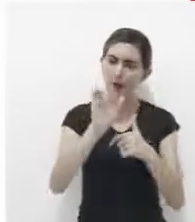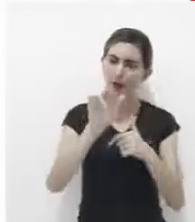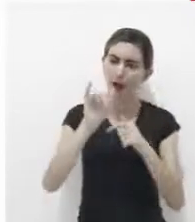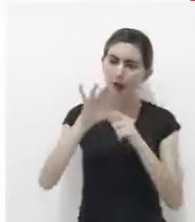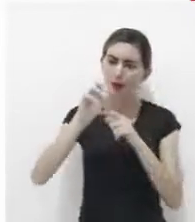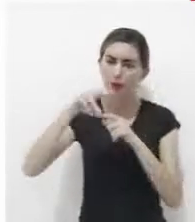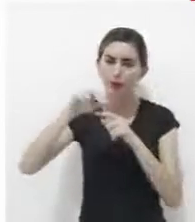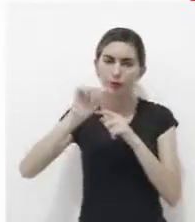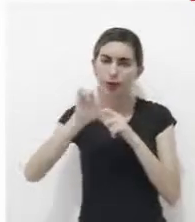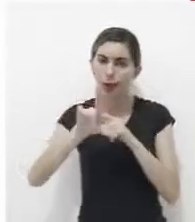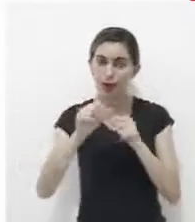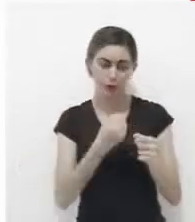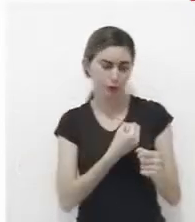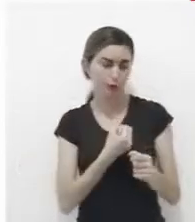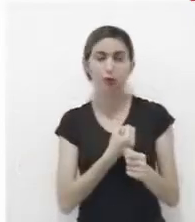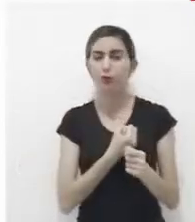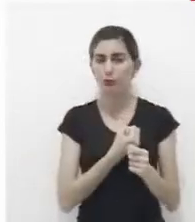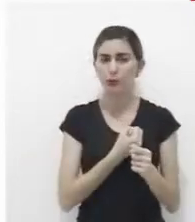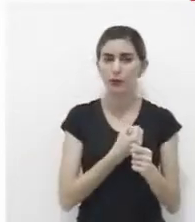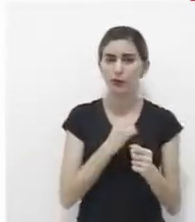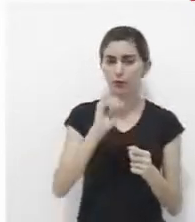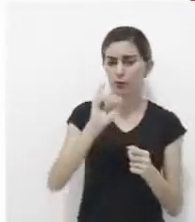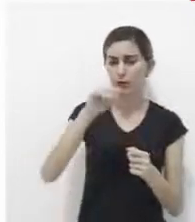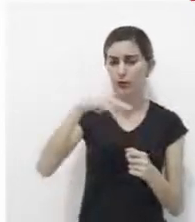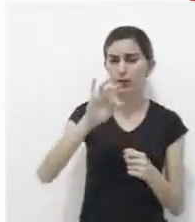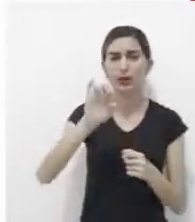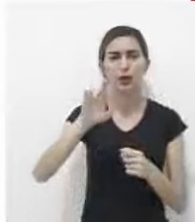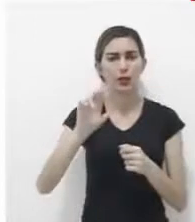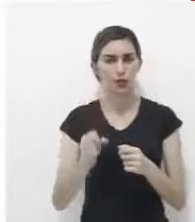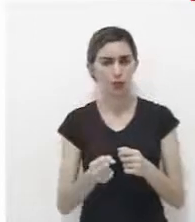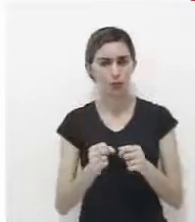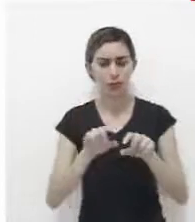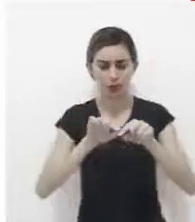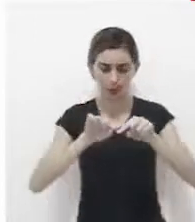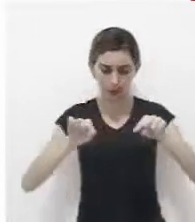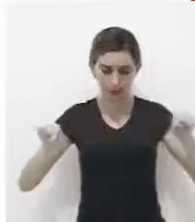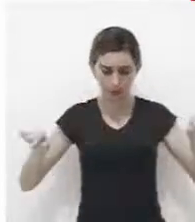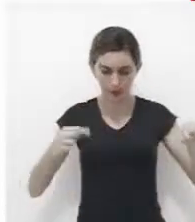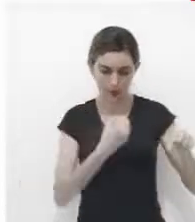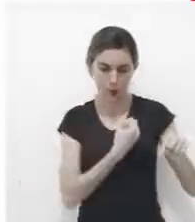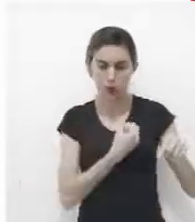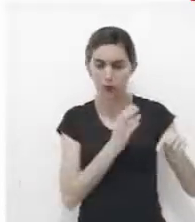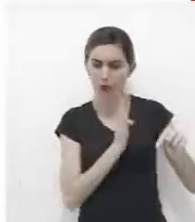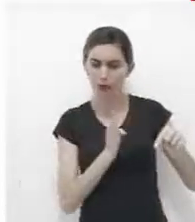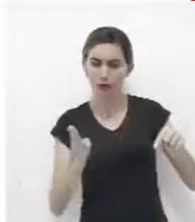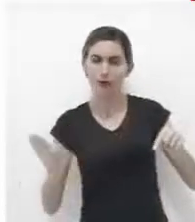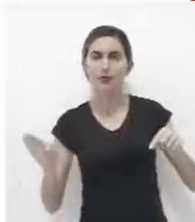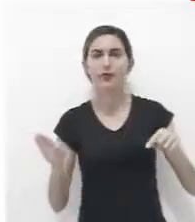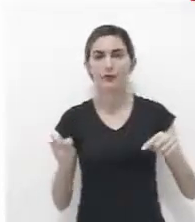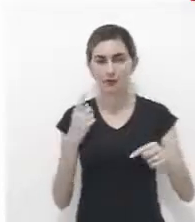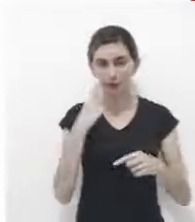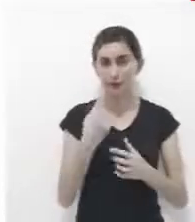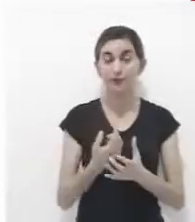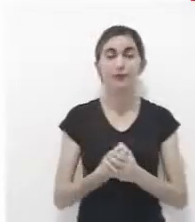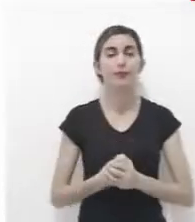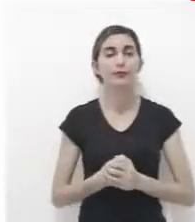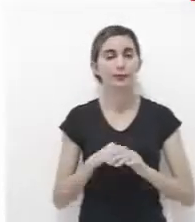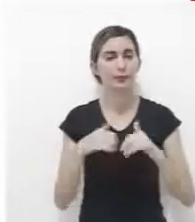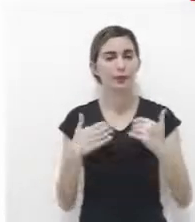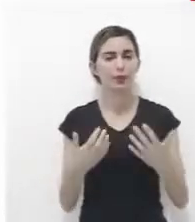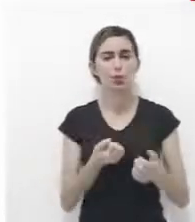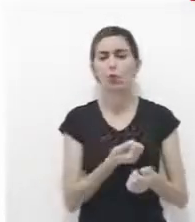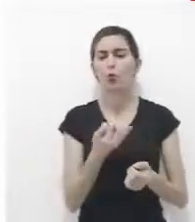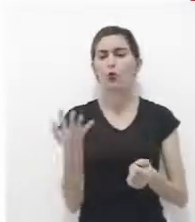números irracionais com os números inteiros, justamente por conta da reta real, ok?